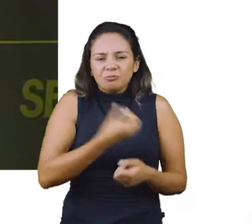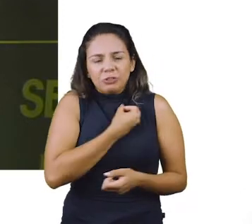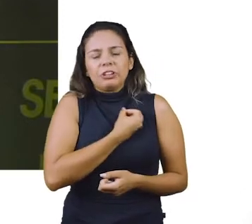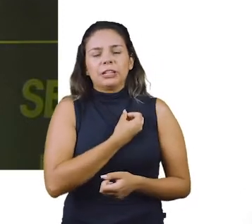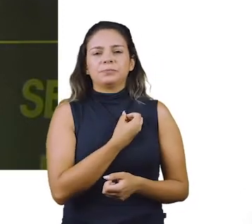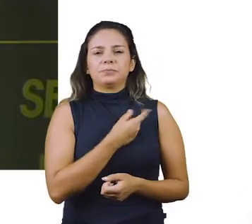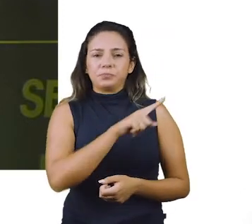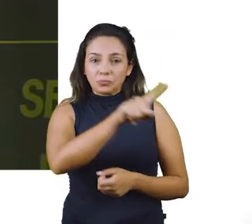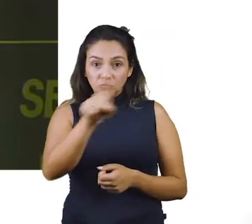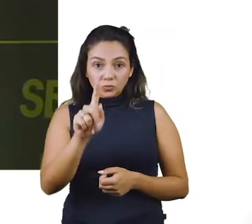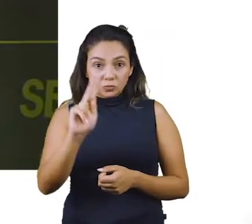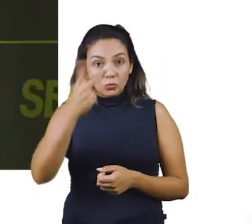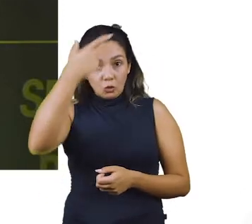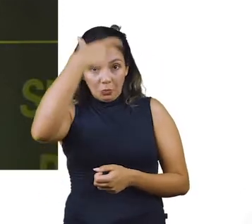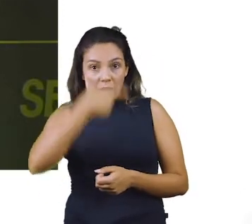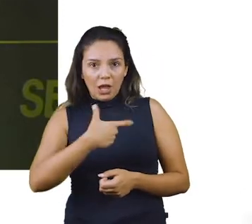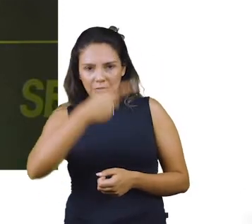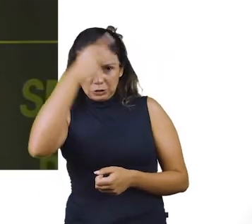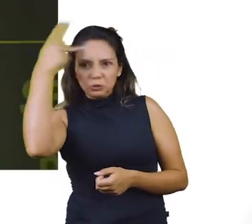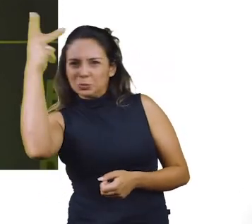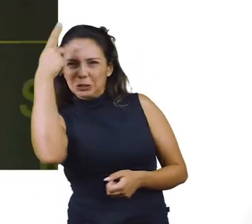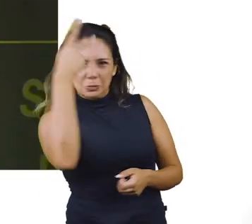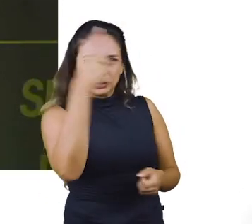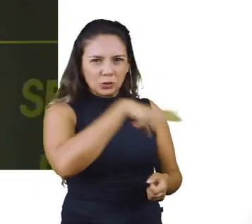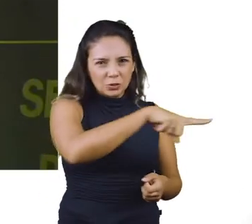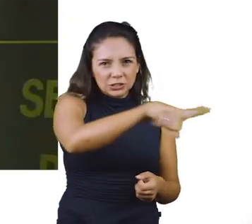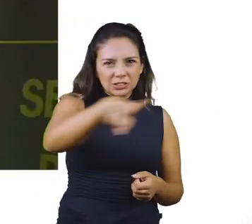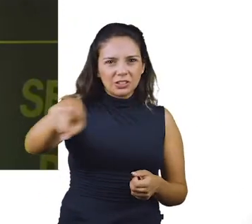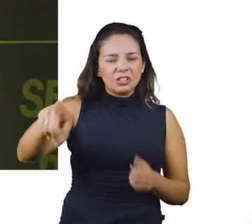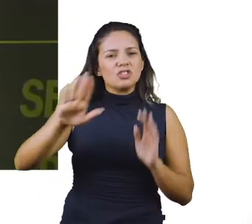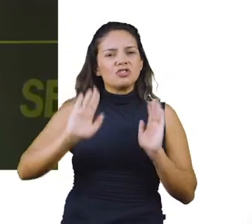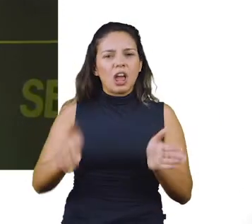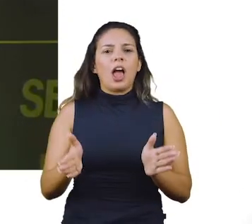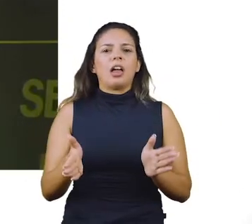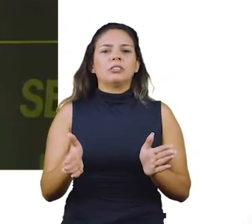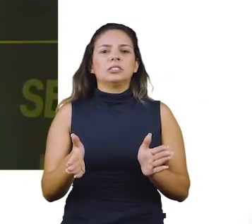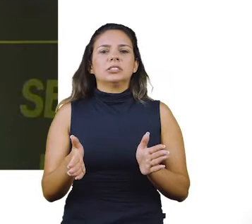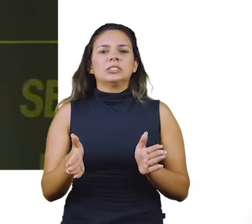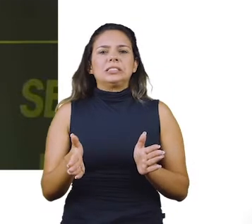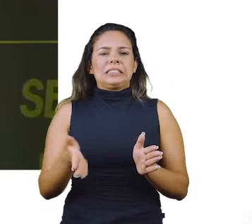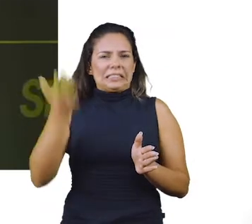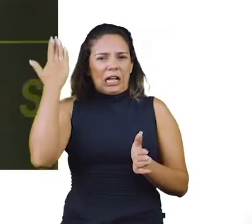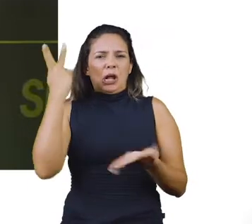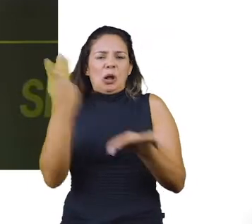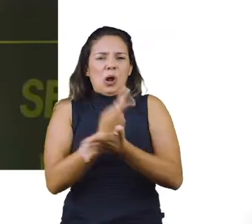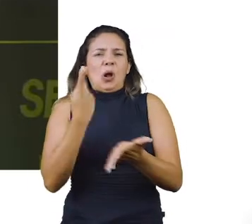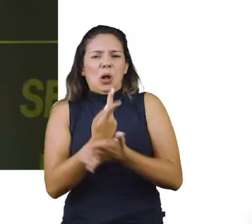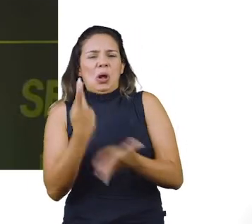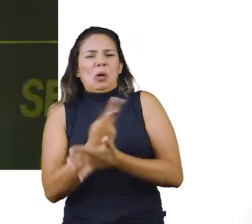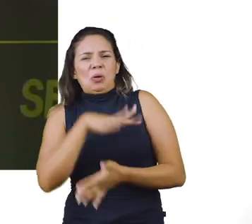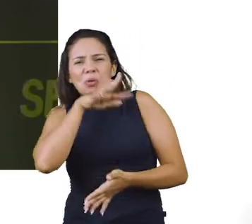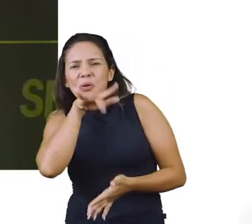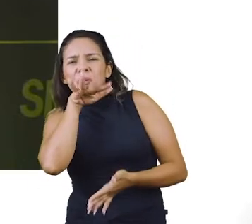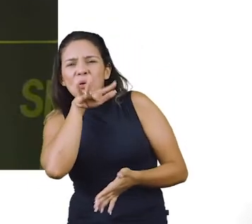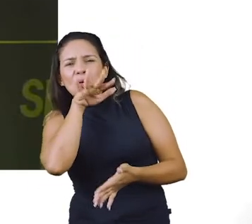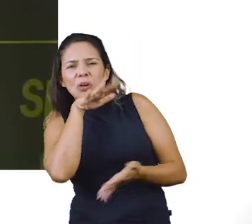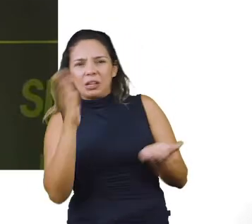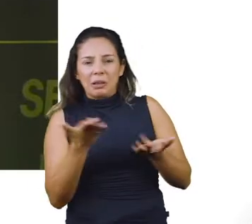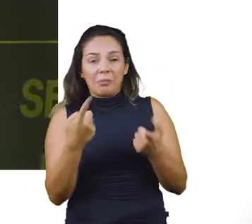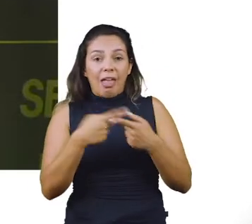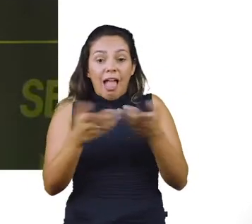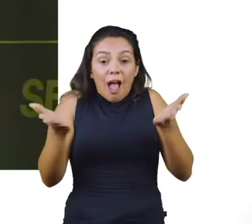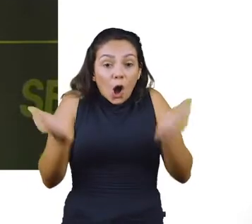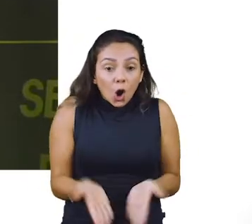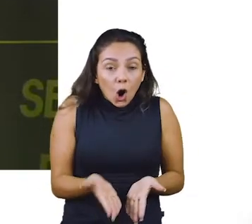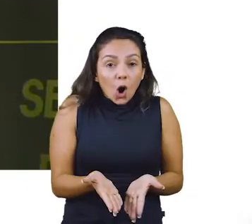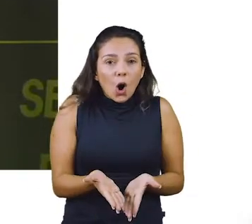A humanidade já passou por muitas tragédias e continuará passando, mas essa é a tragédia que nós estamos vivendo.